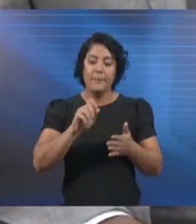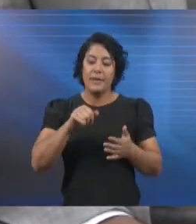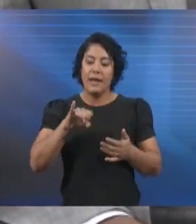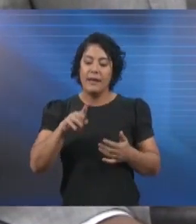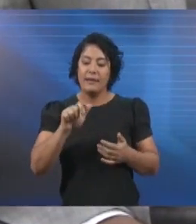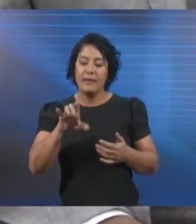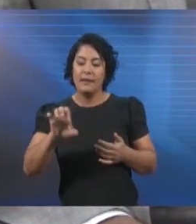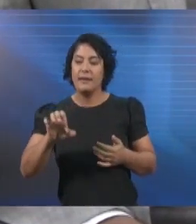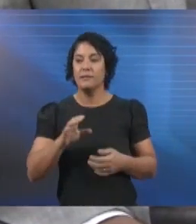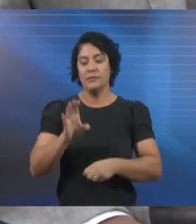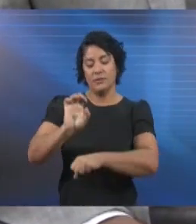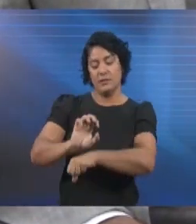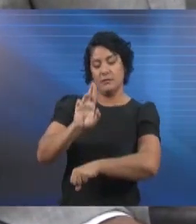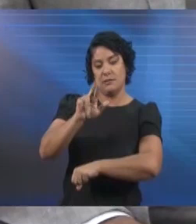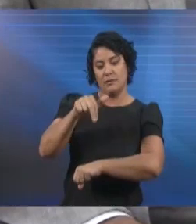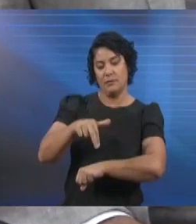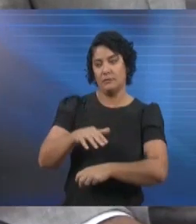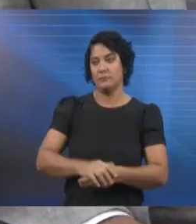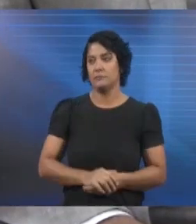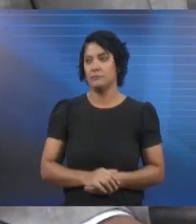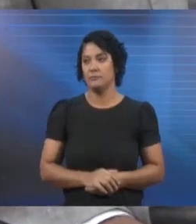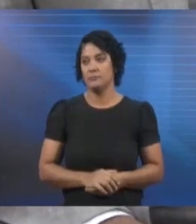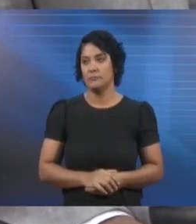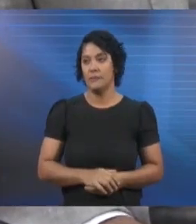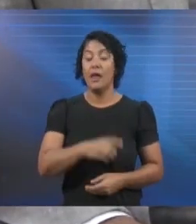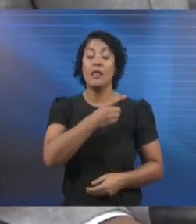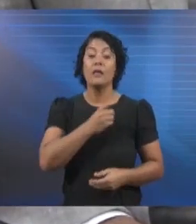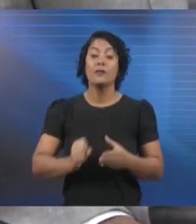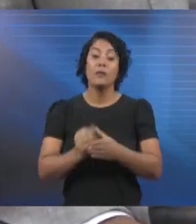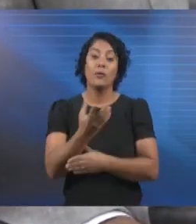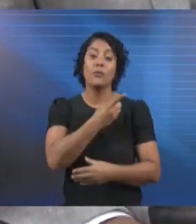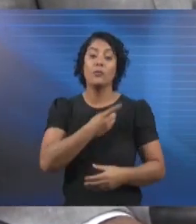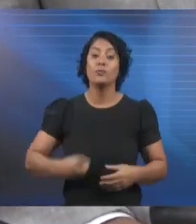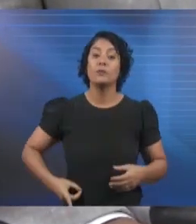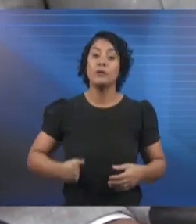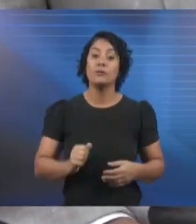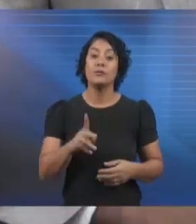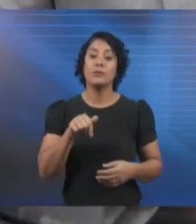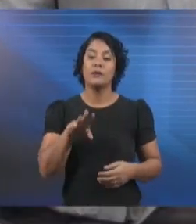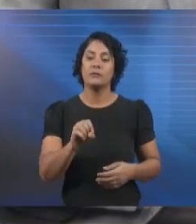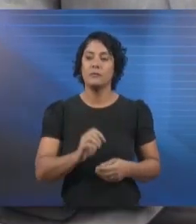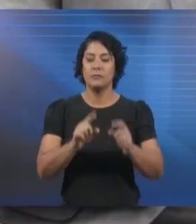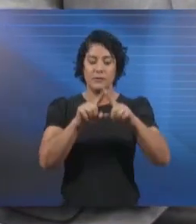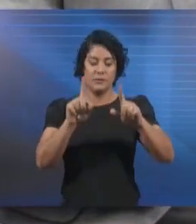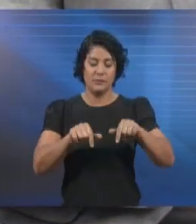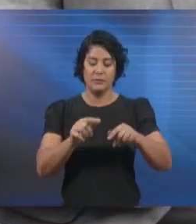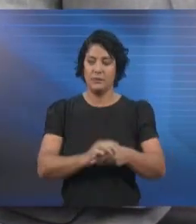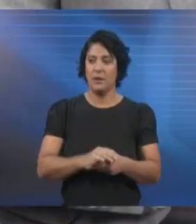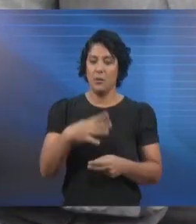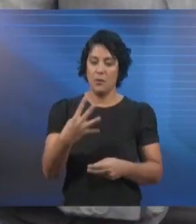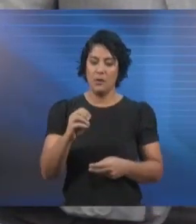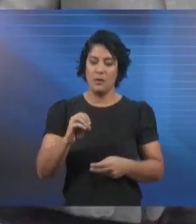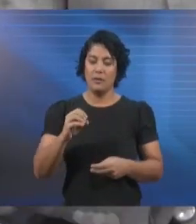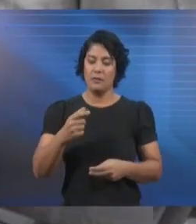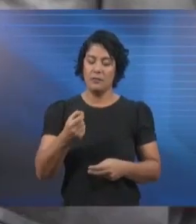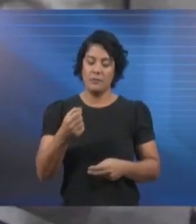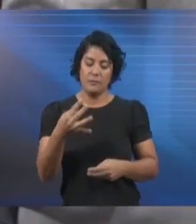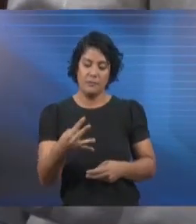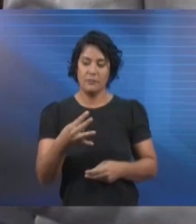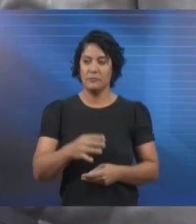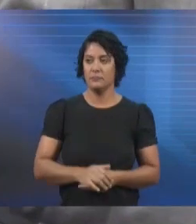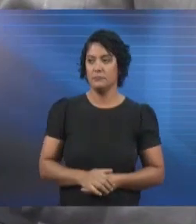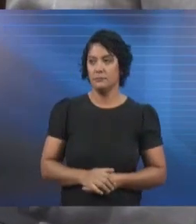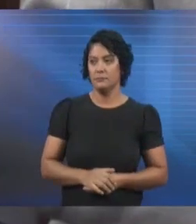Estado do Rio Grande do Norte iniciativa Deputado Gustavo Carvalho projeto de lei número 40224